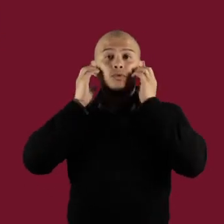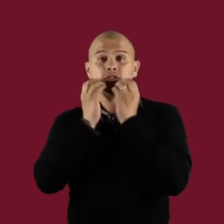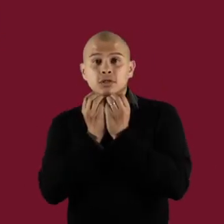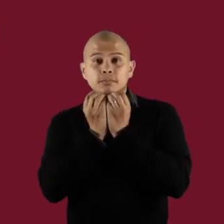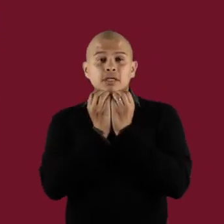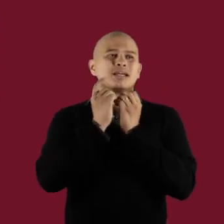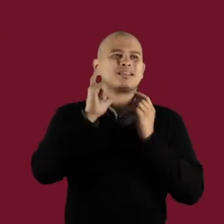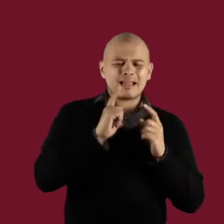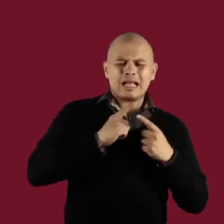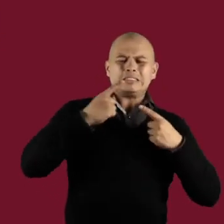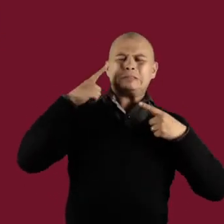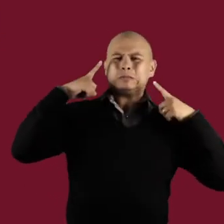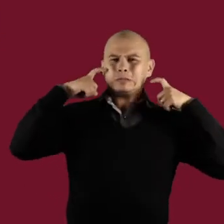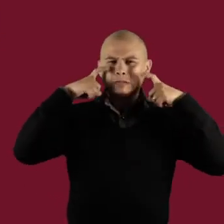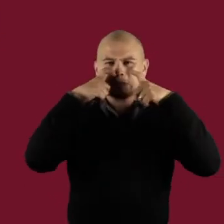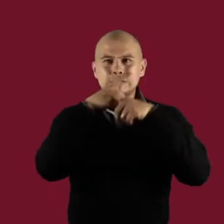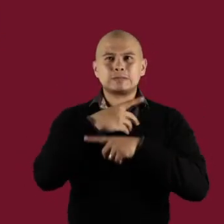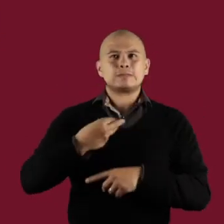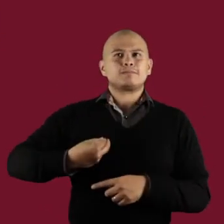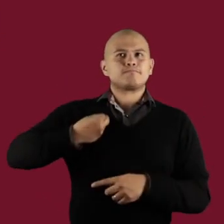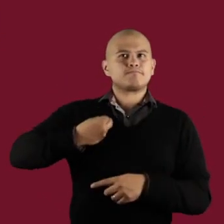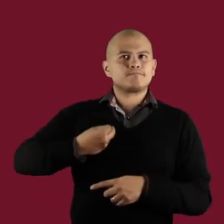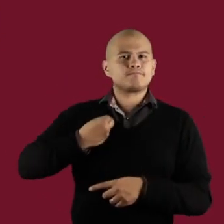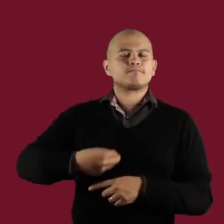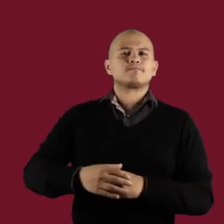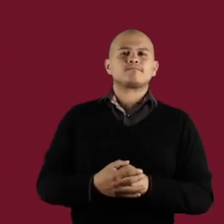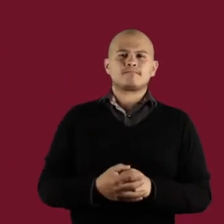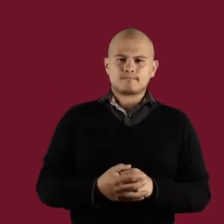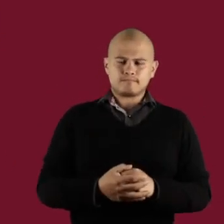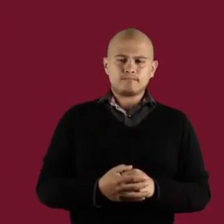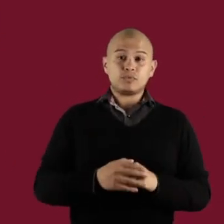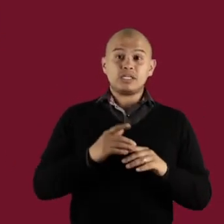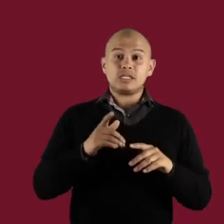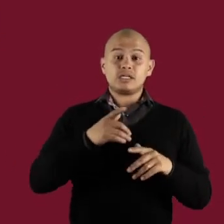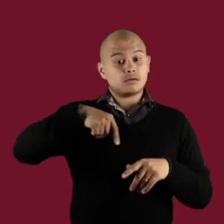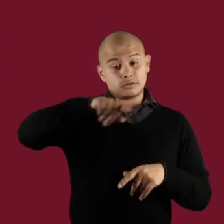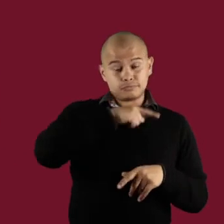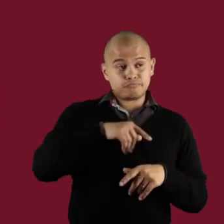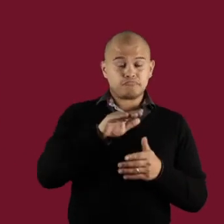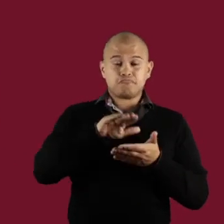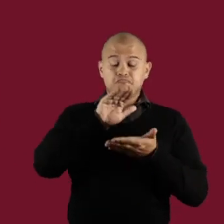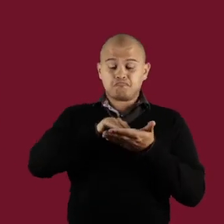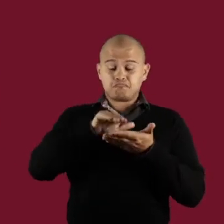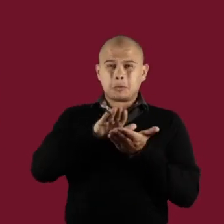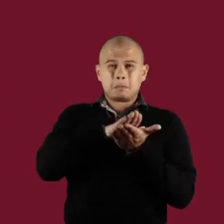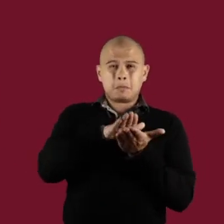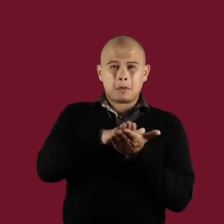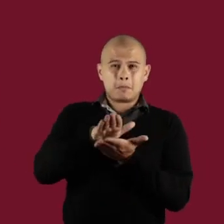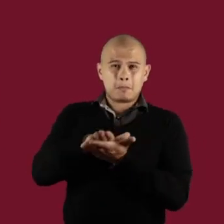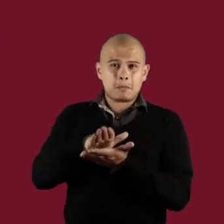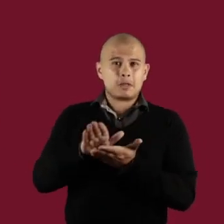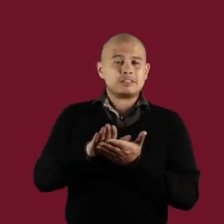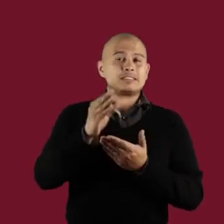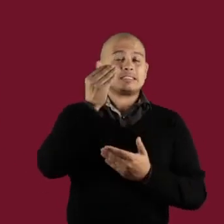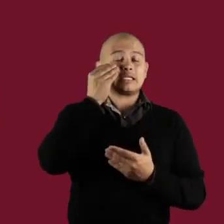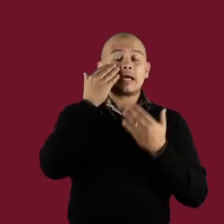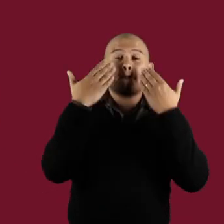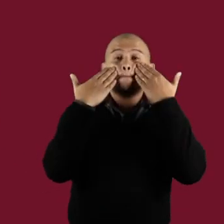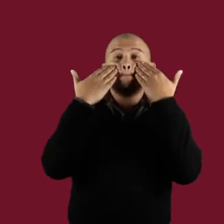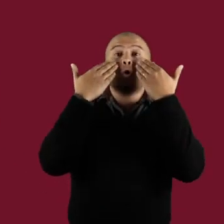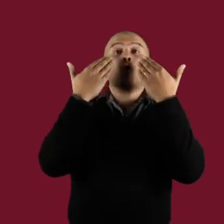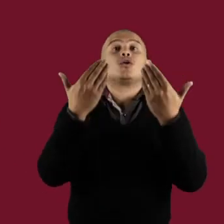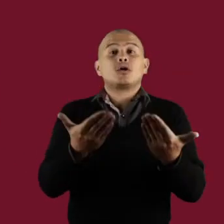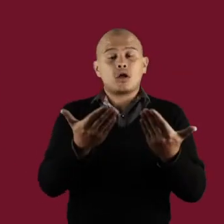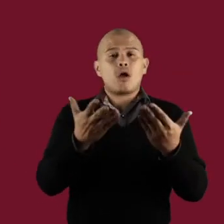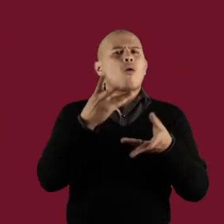desafios. E a nós interessa, de facto, realçar estes desafios que estes países, como parte